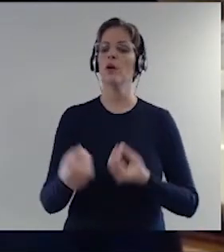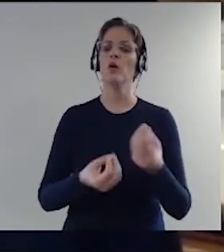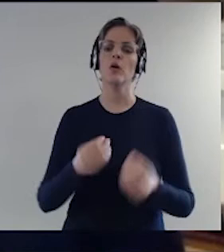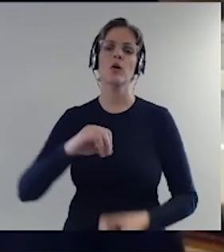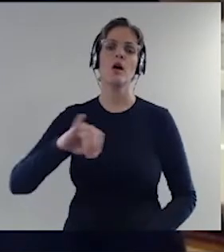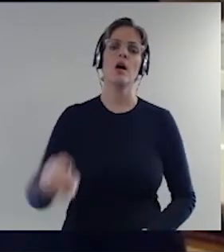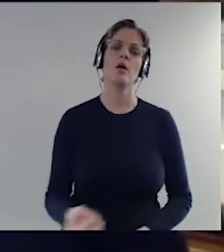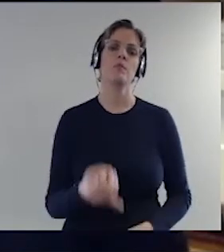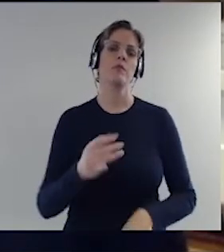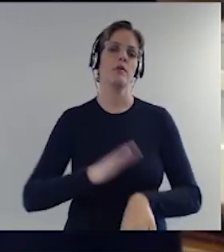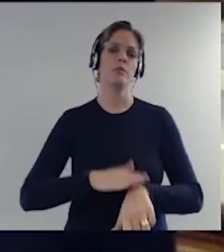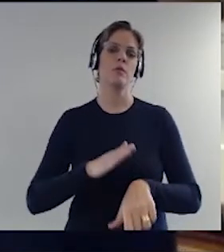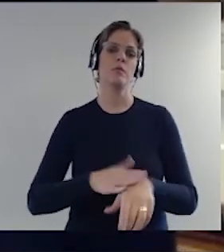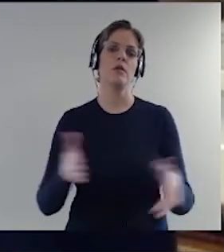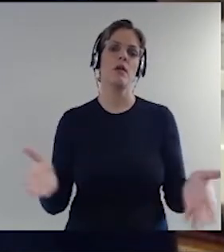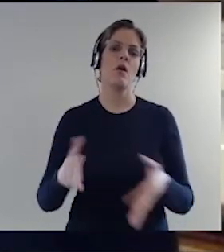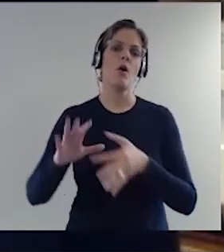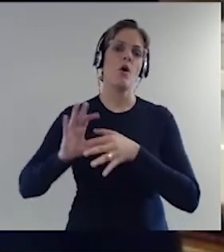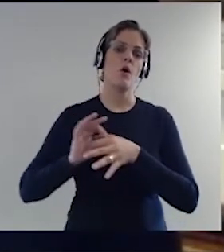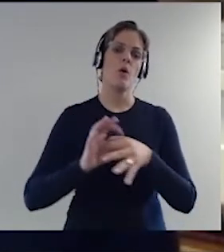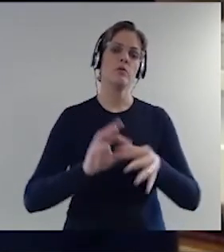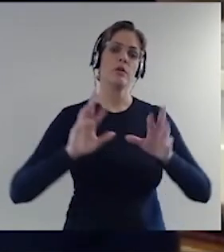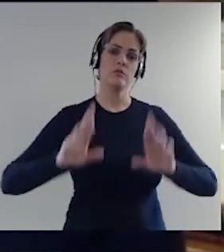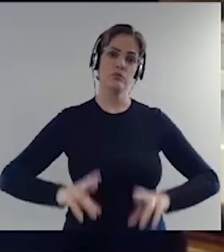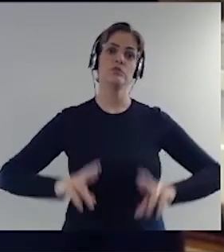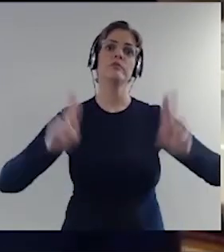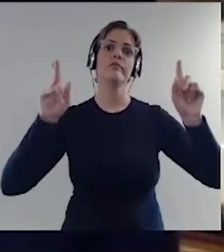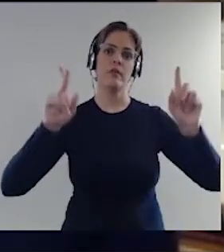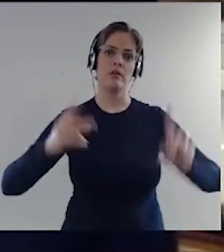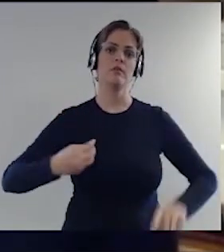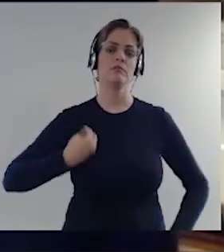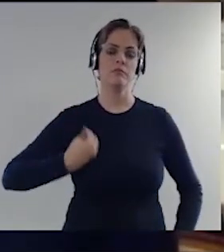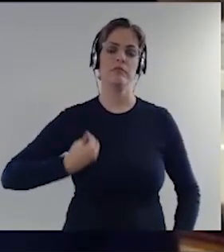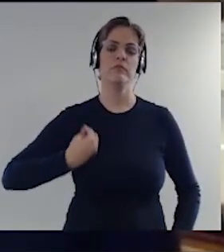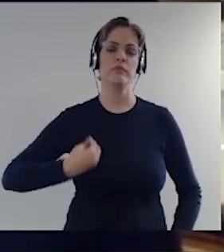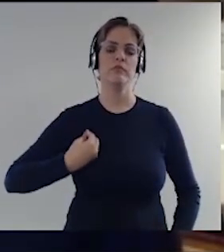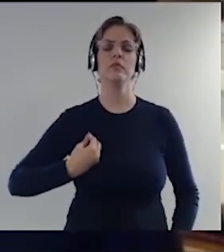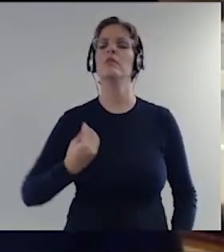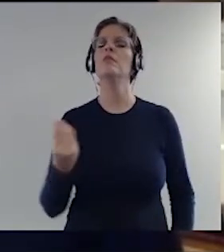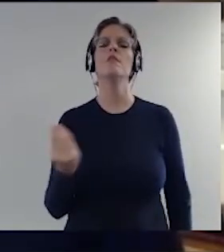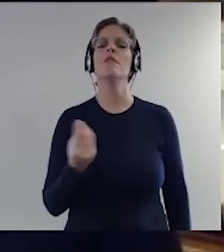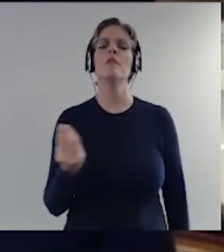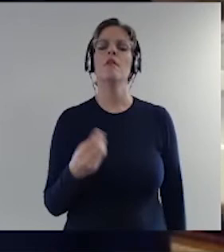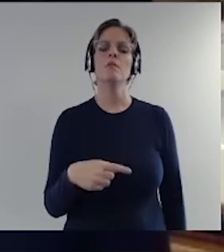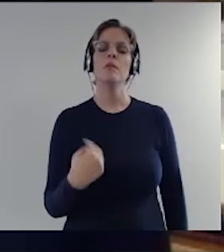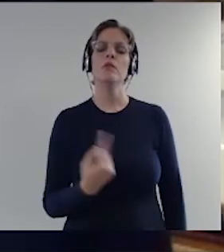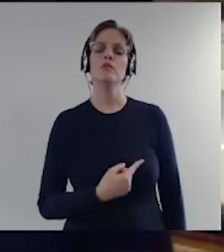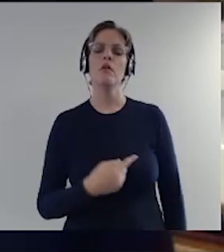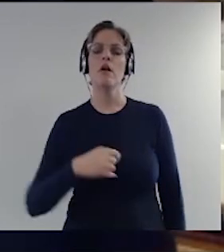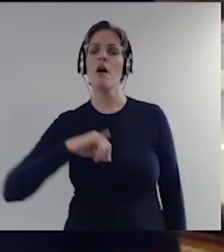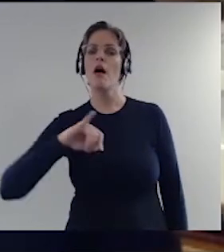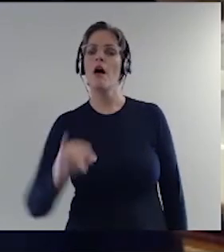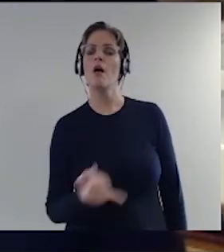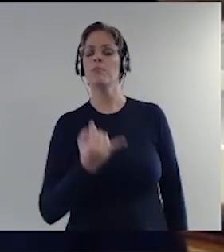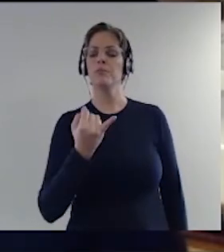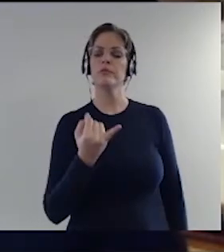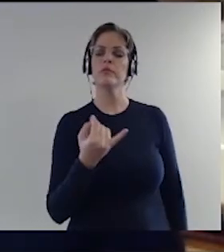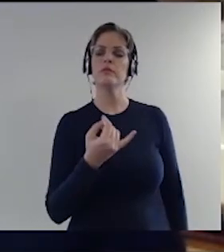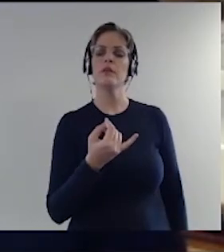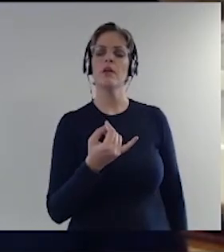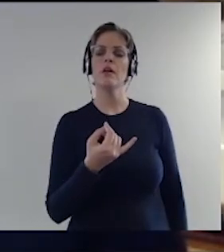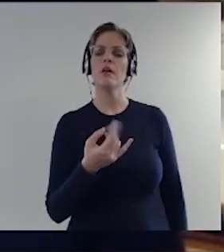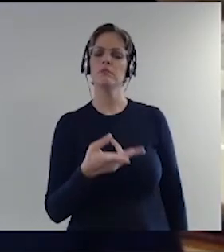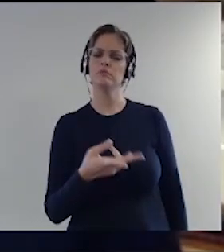novas, desse diferente novo, de que utilidade podemos nos servir para que